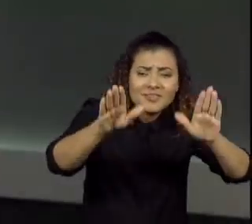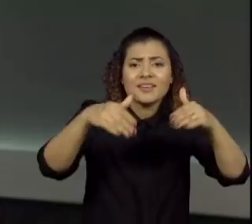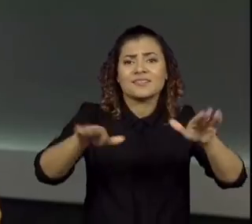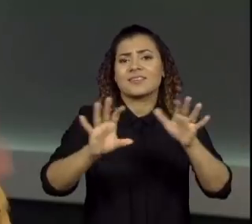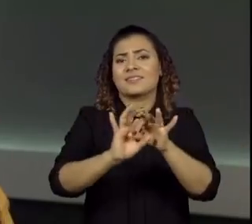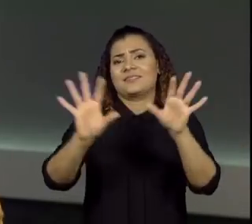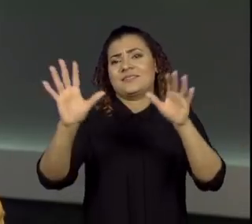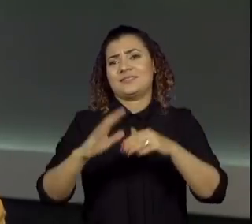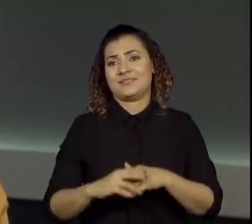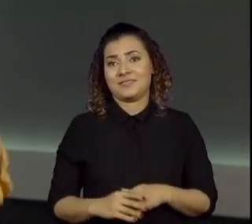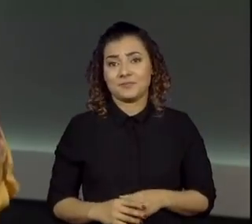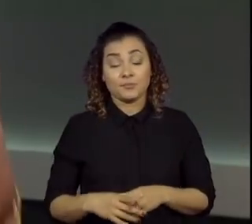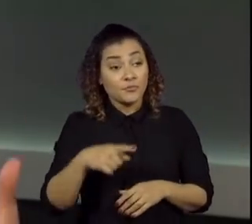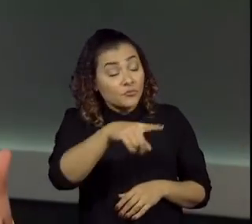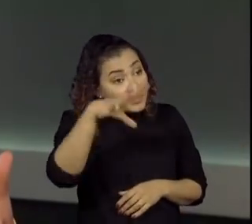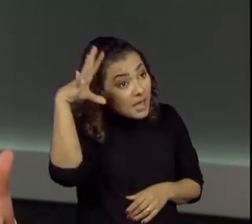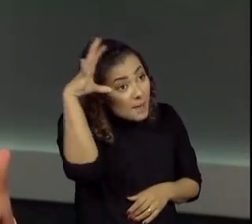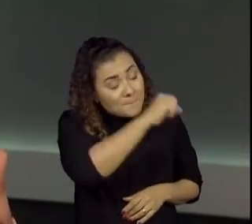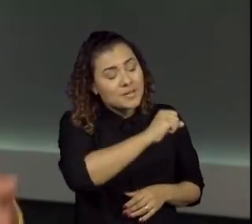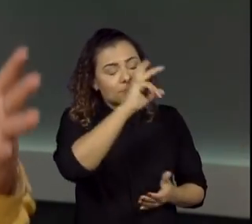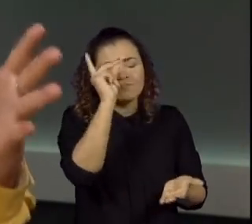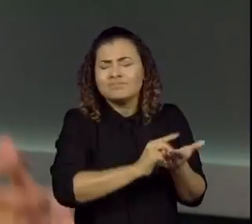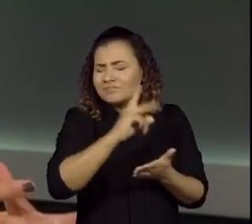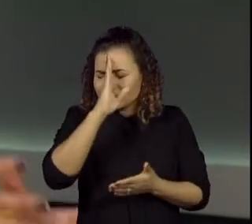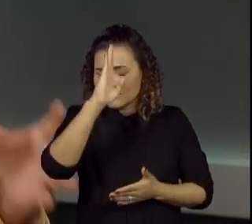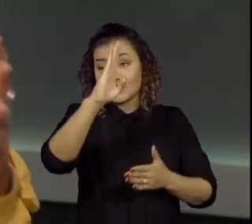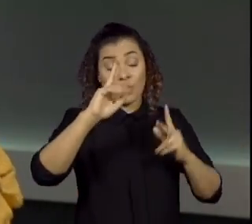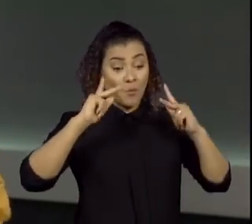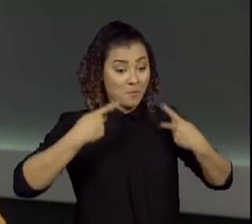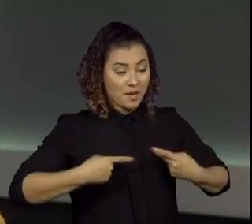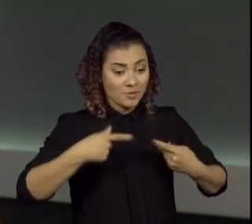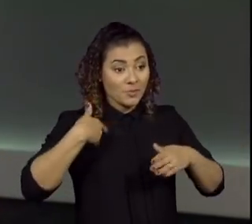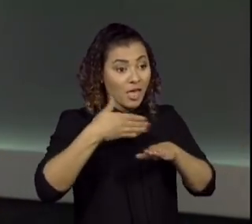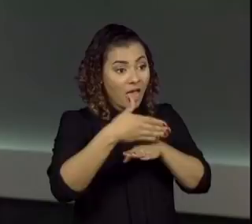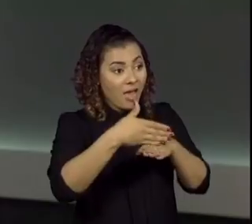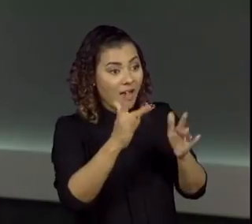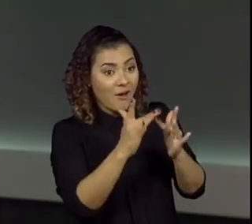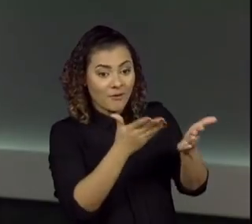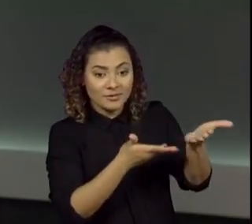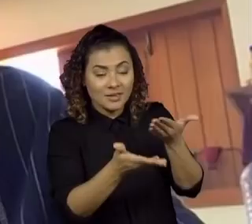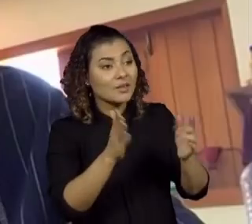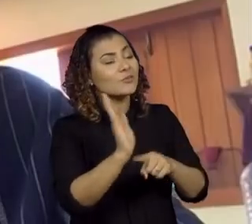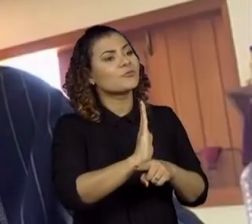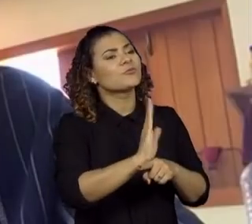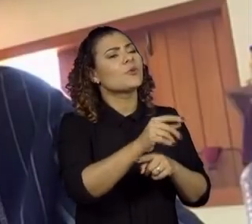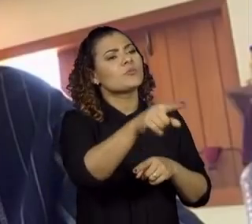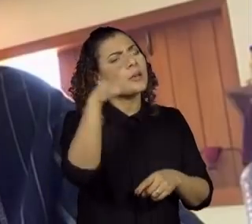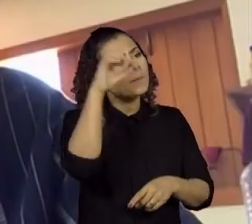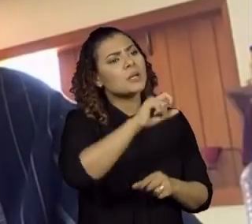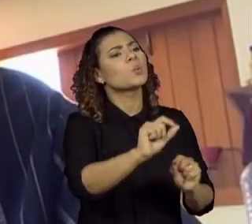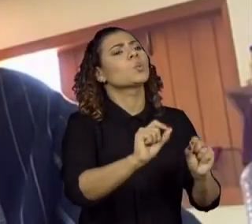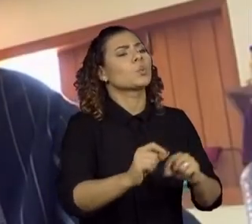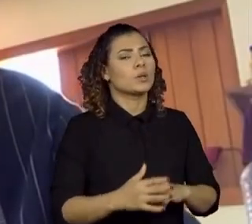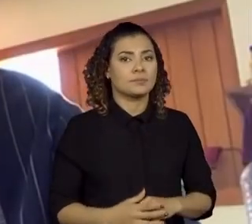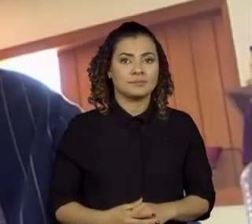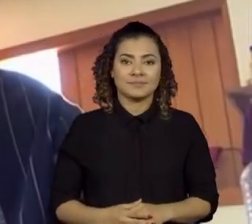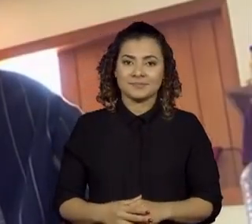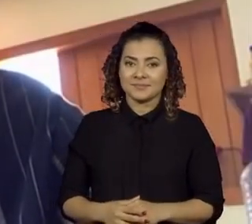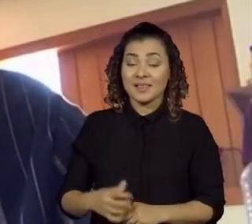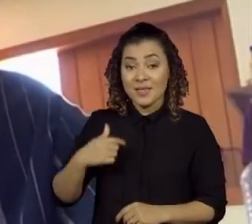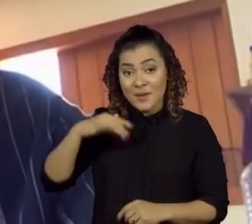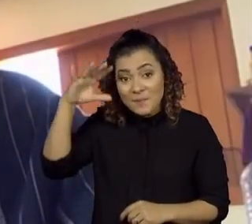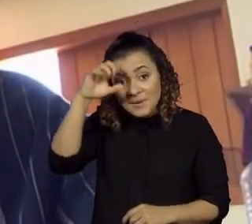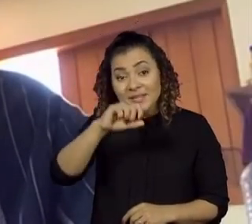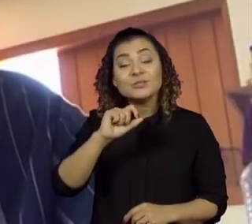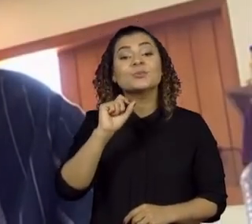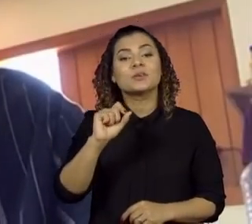Qual foi o maior aprendizado humano para você com esse convívio, com a realização desse filme? A importância da